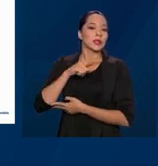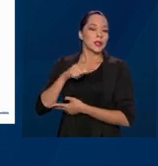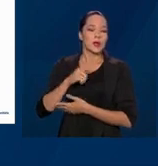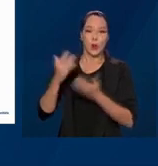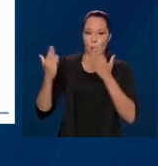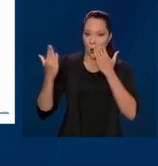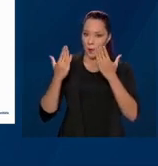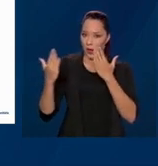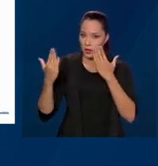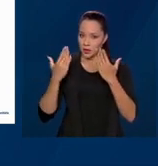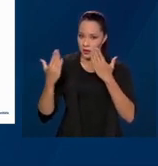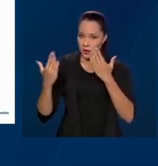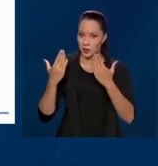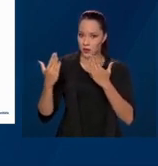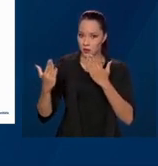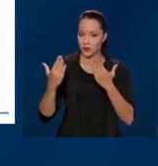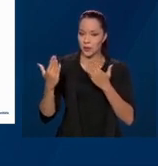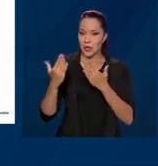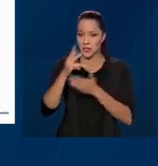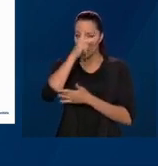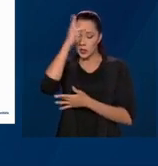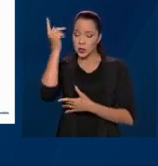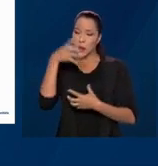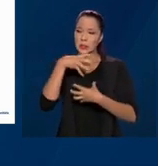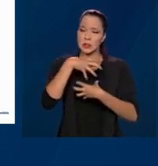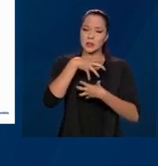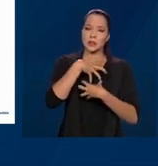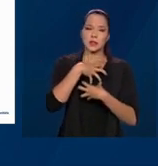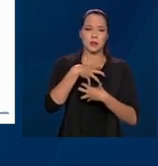comparar casos sintomáticos